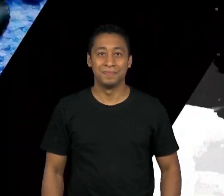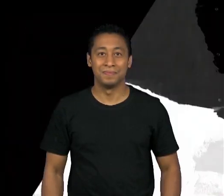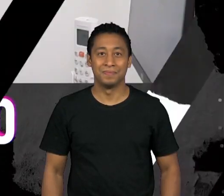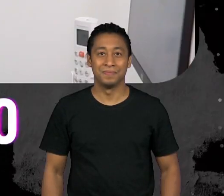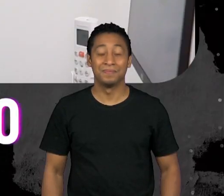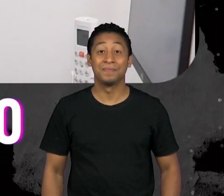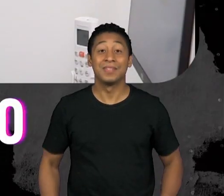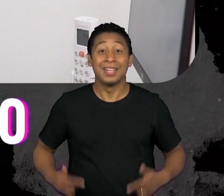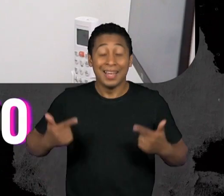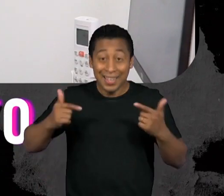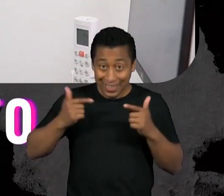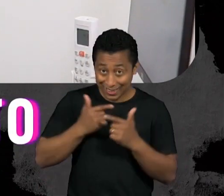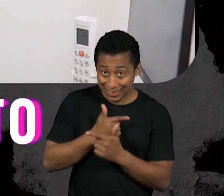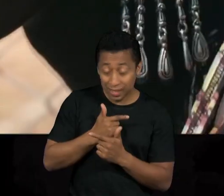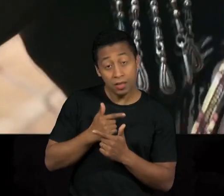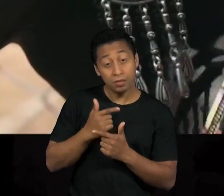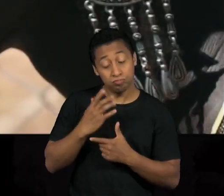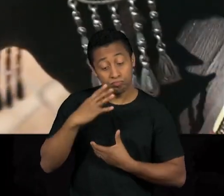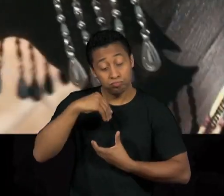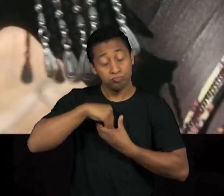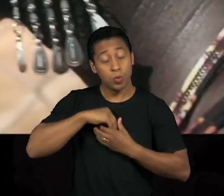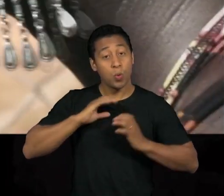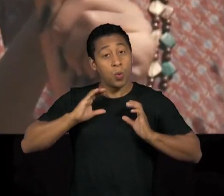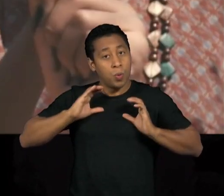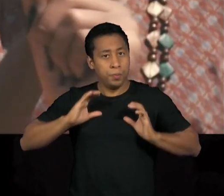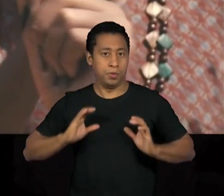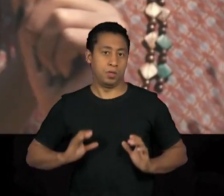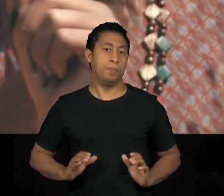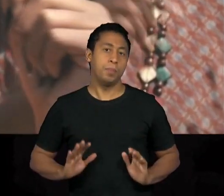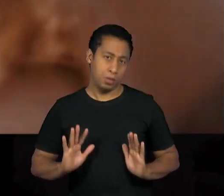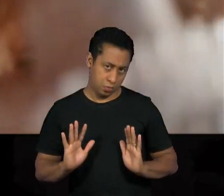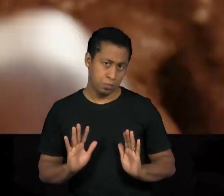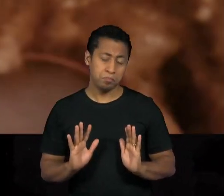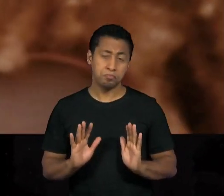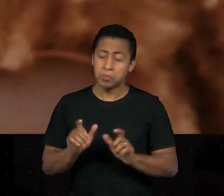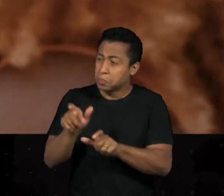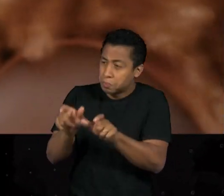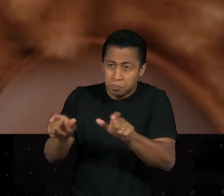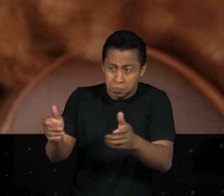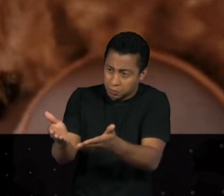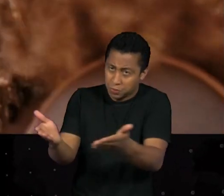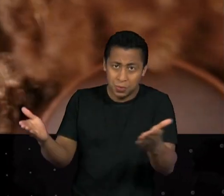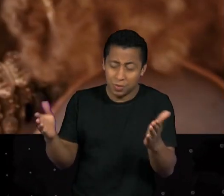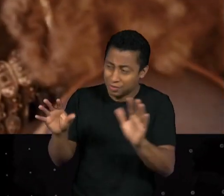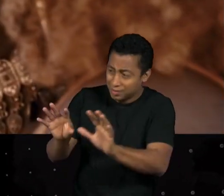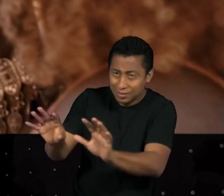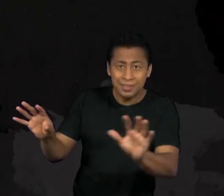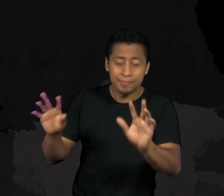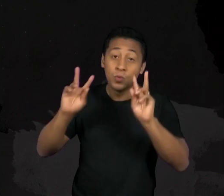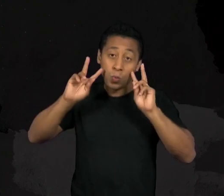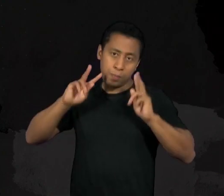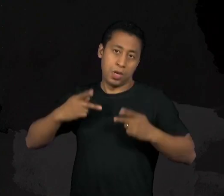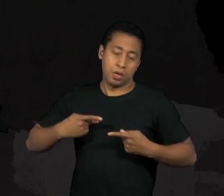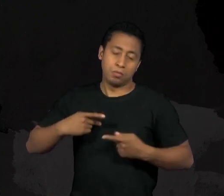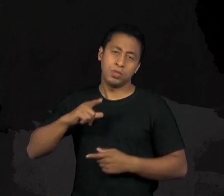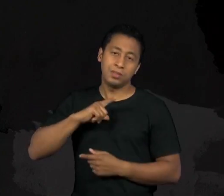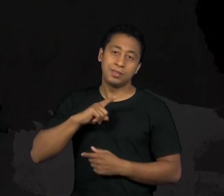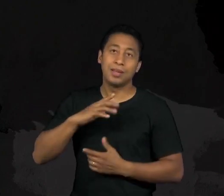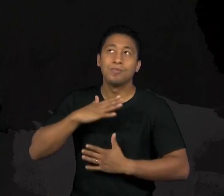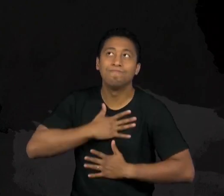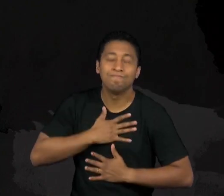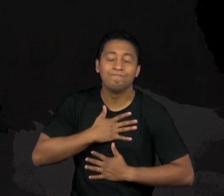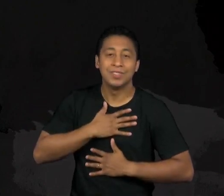Maravilhoso! O riso faz parte do comportamento. É muito peculiar ao ser humano e que permite o engajamento, a